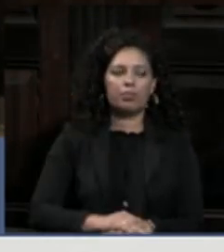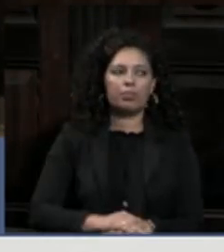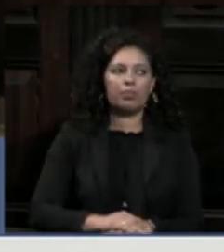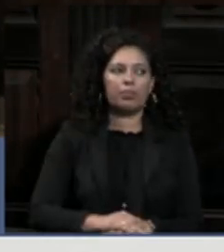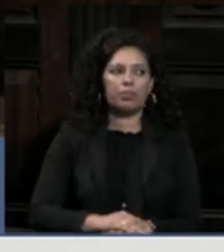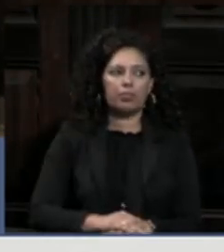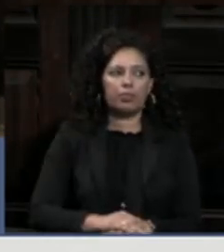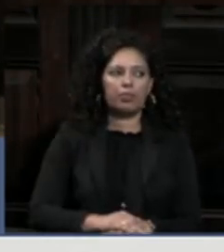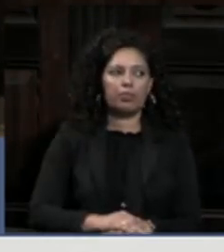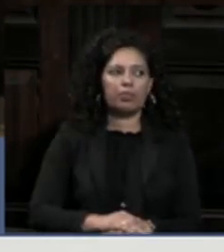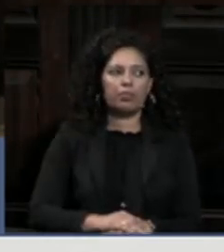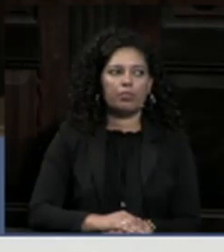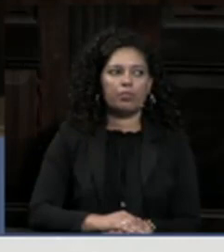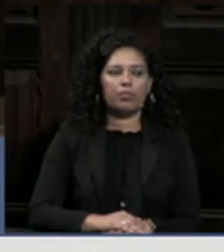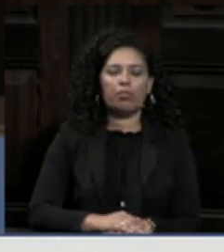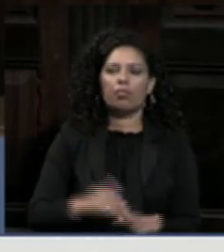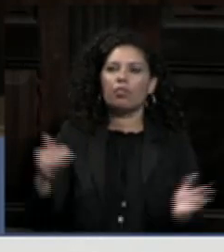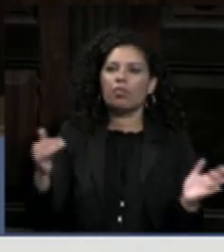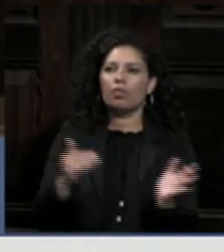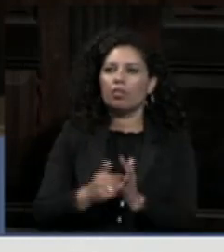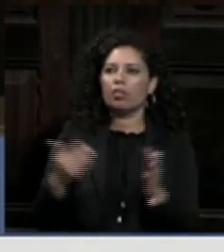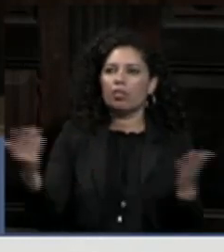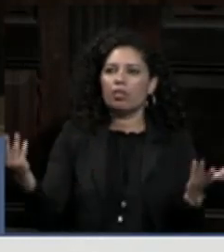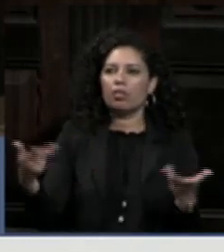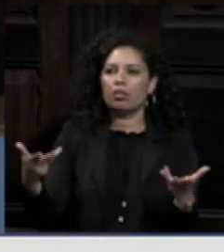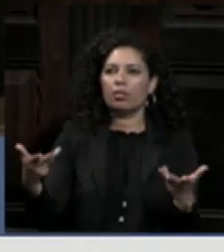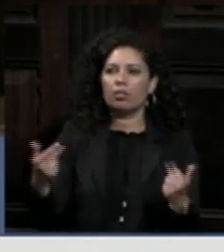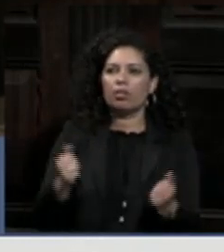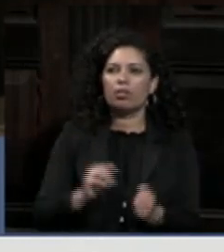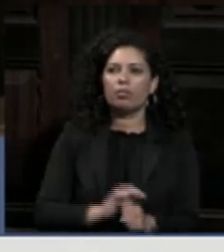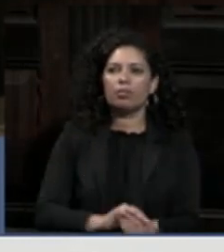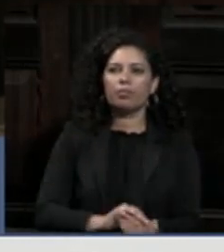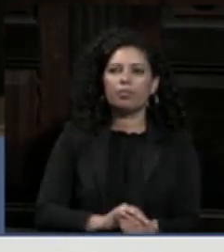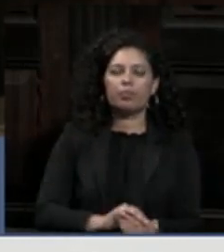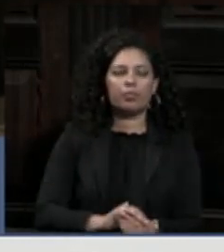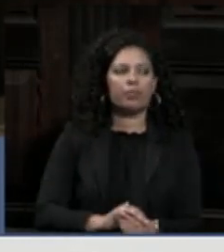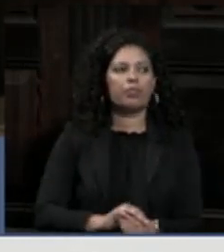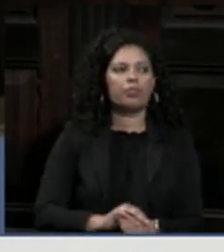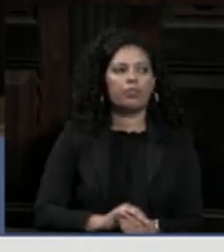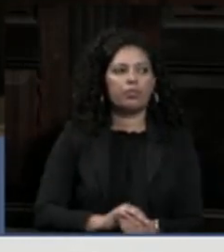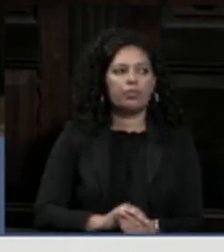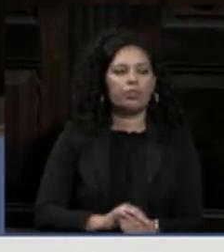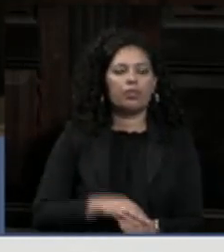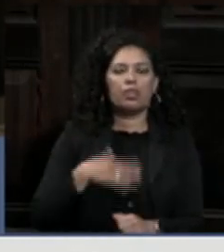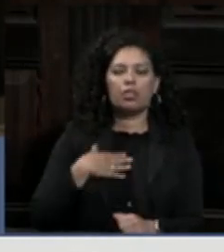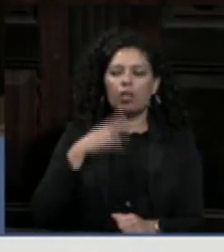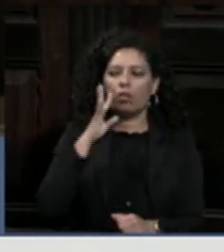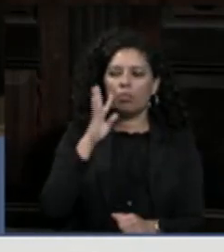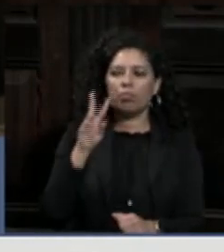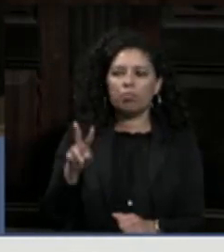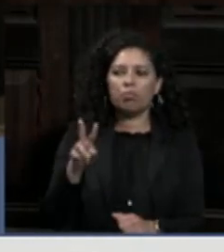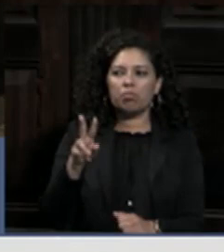no justo momento que eu tive conhecimento